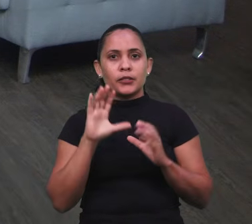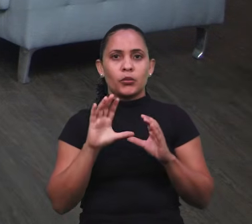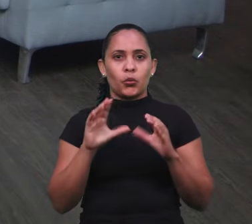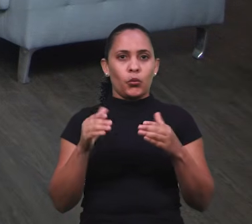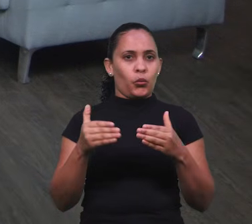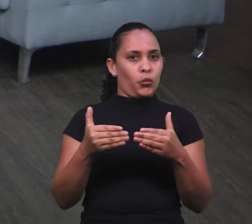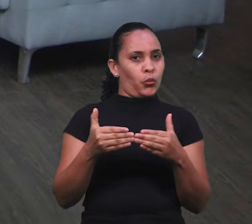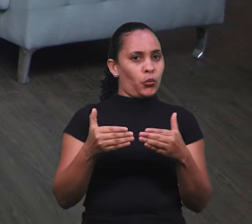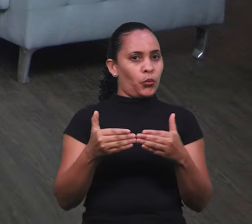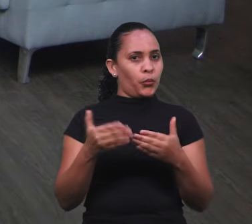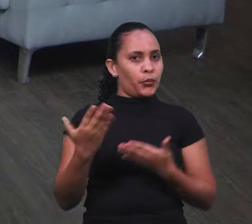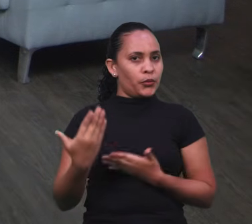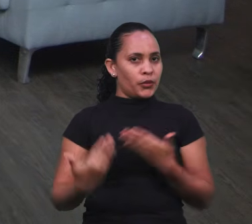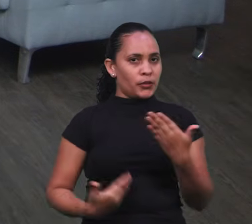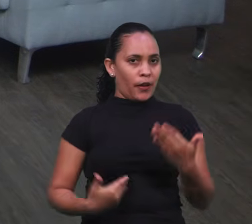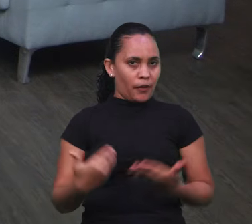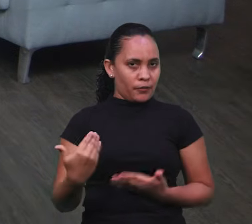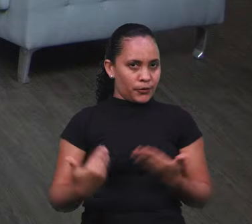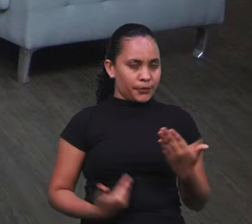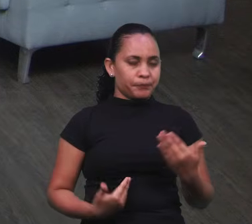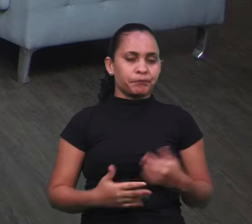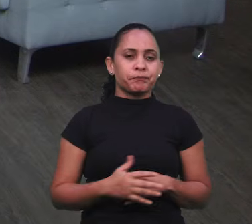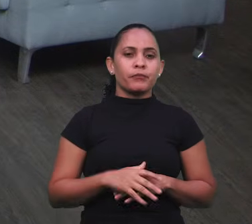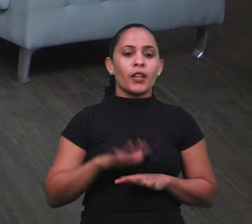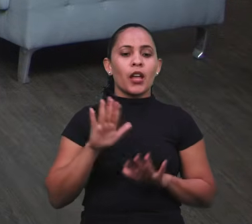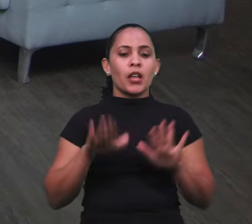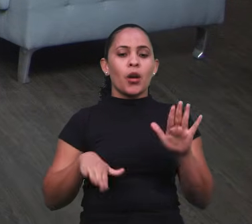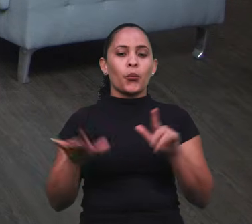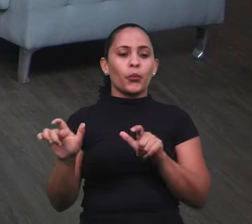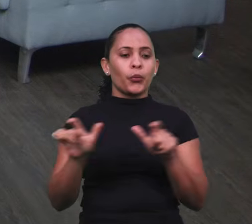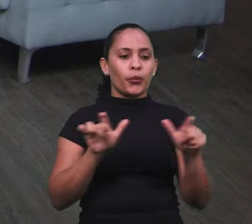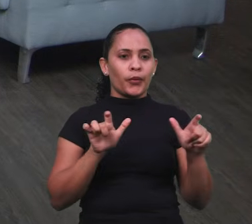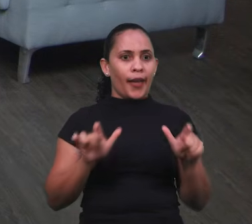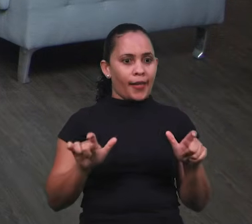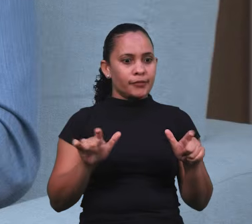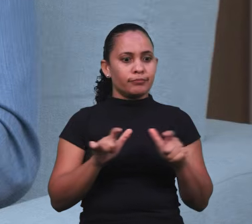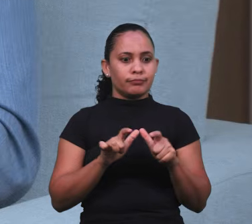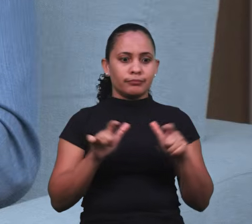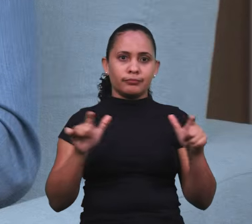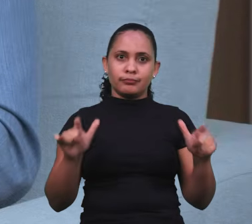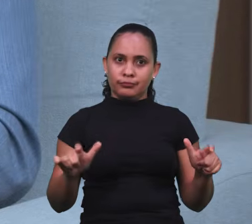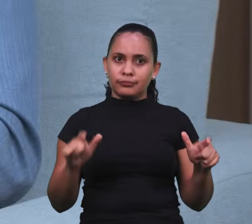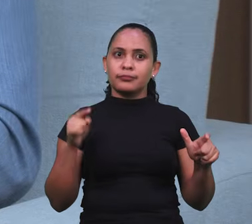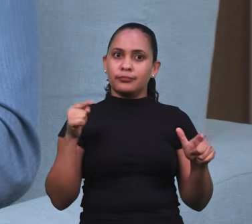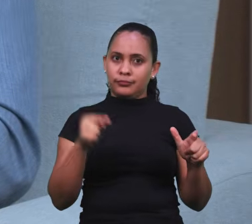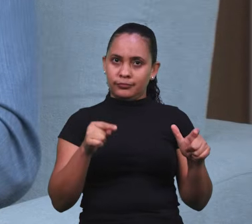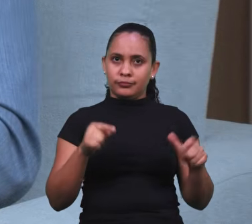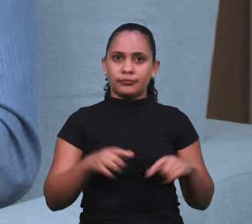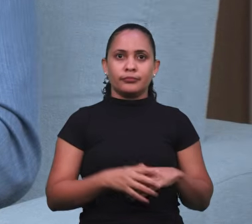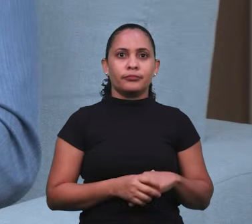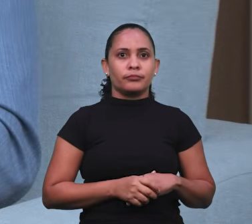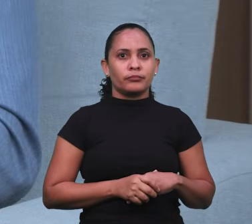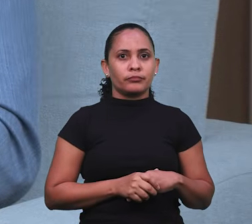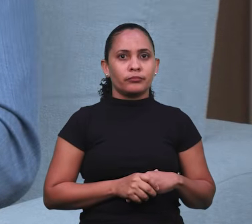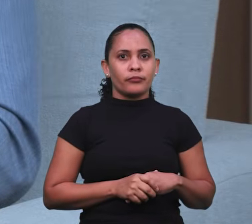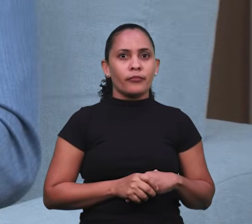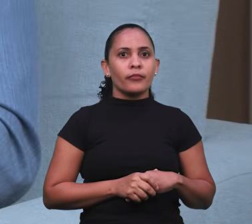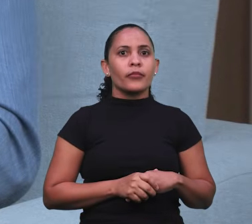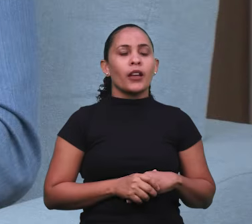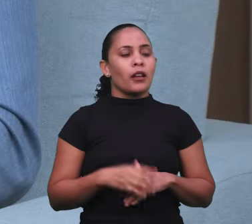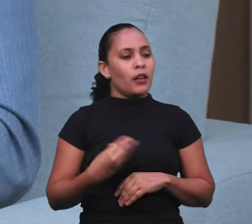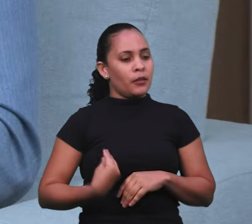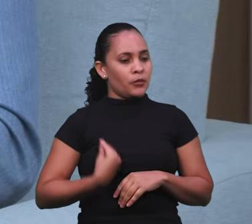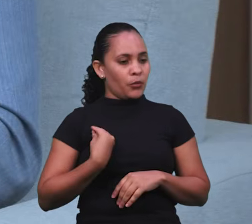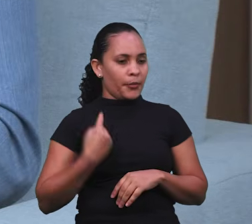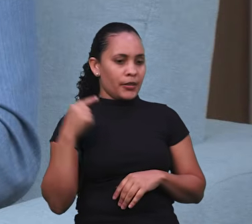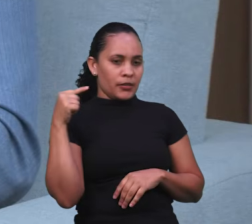Na igreja, o grupo desses irmãos idosos, em alguns lugares, ele é muito grande, né? O percentual da igreja ele é